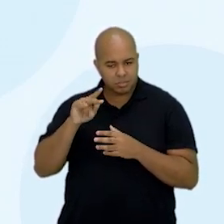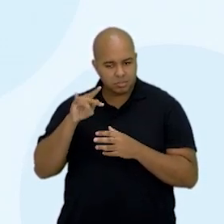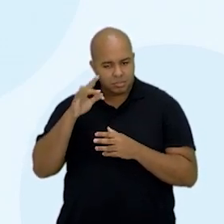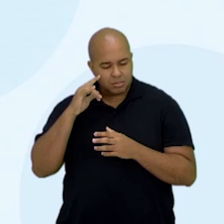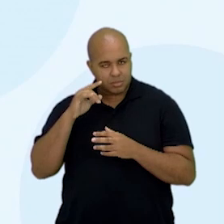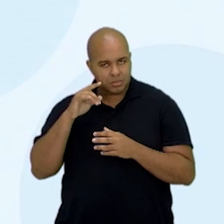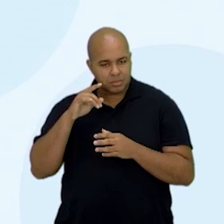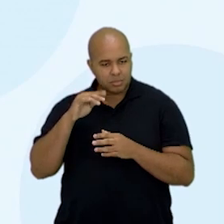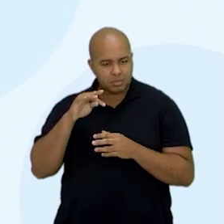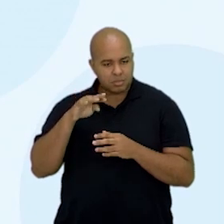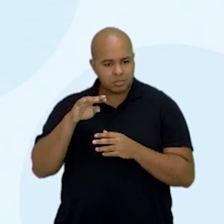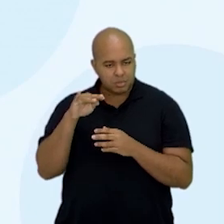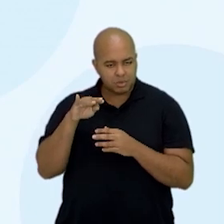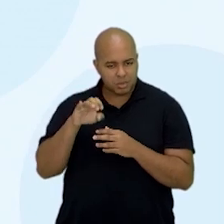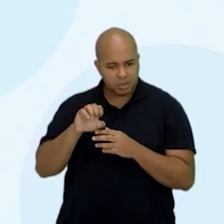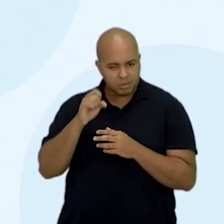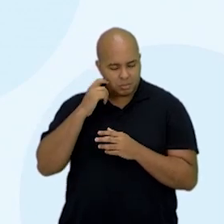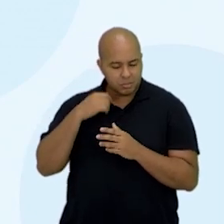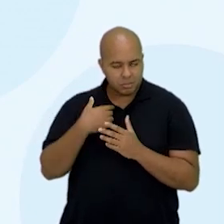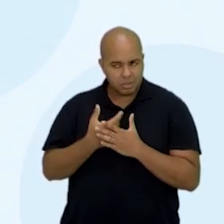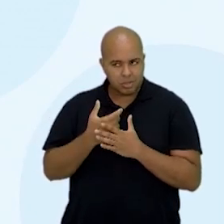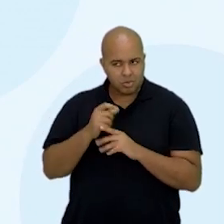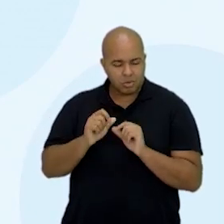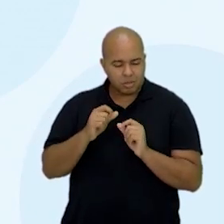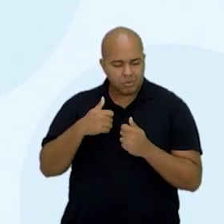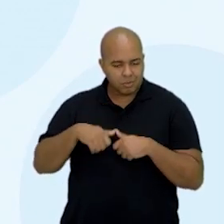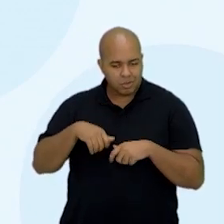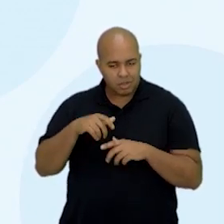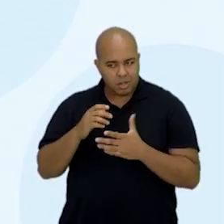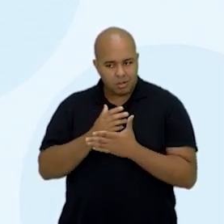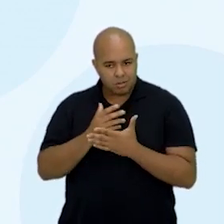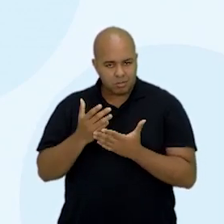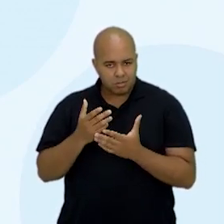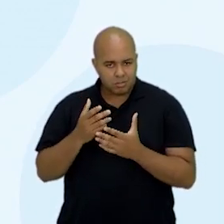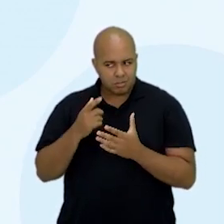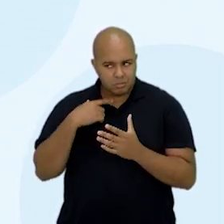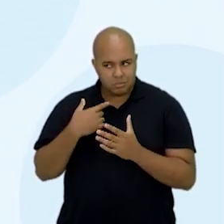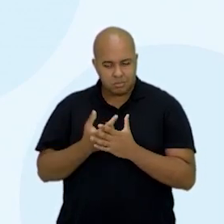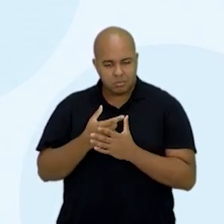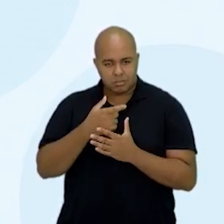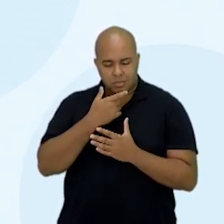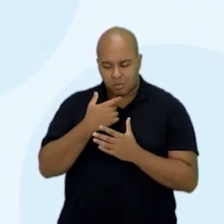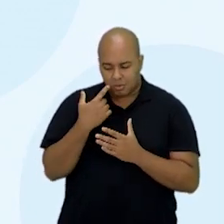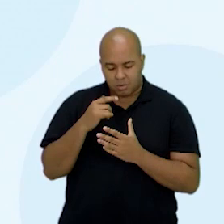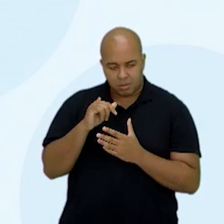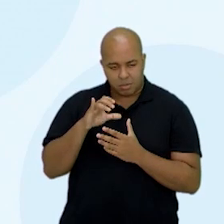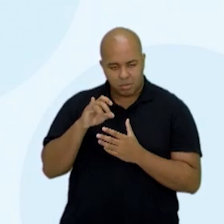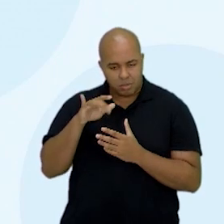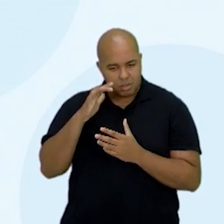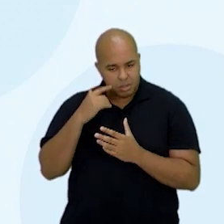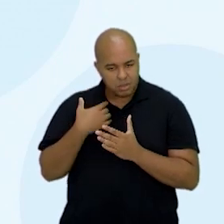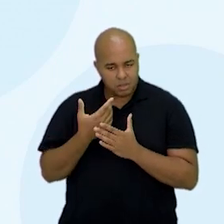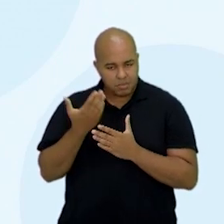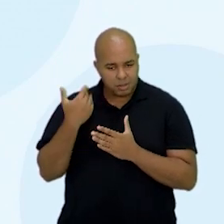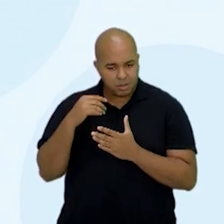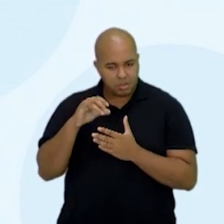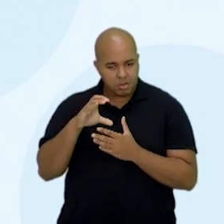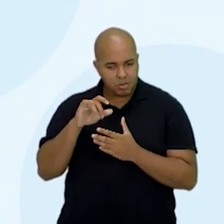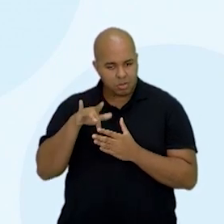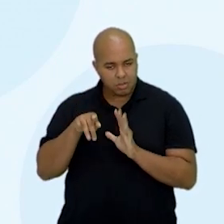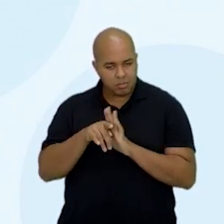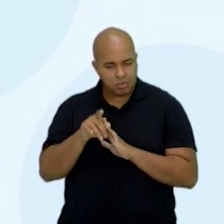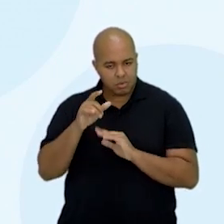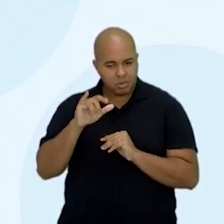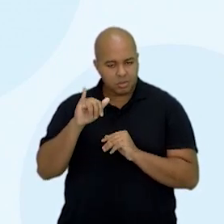pela pelo que restou aí de uma Indochina Colonial né da era Colonial